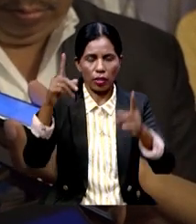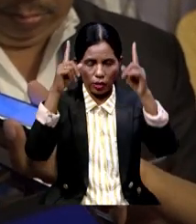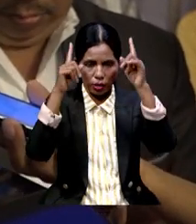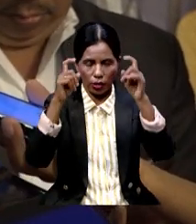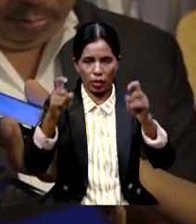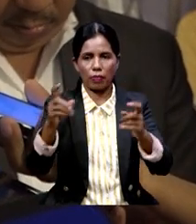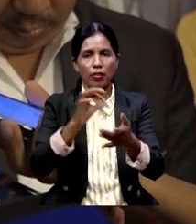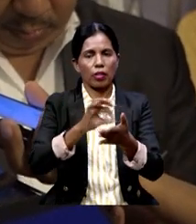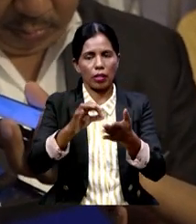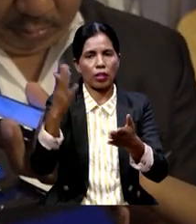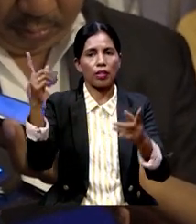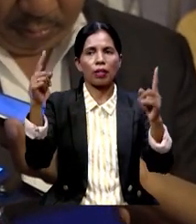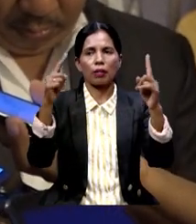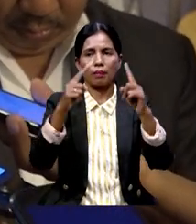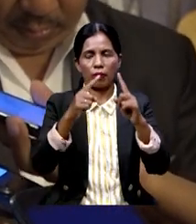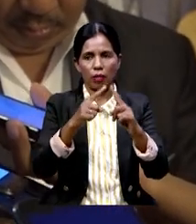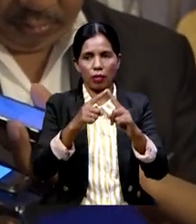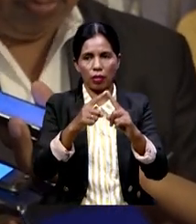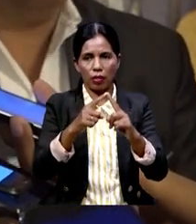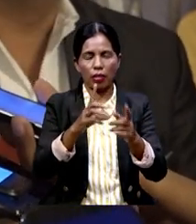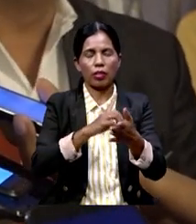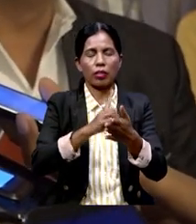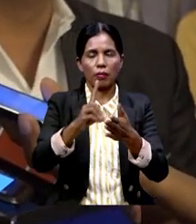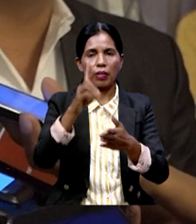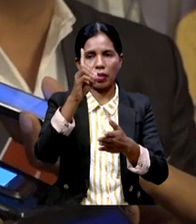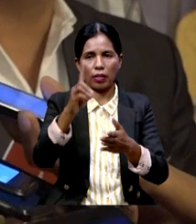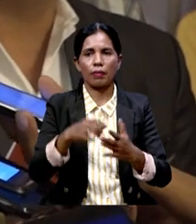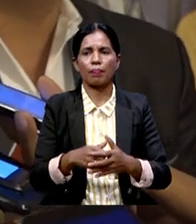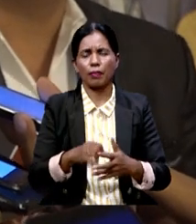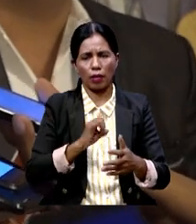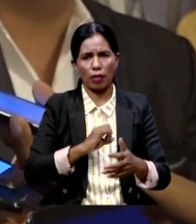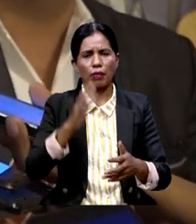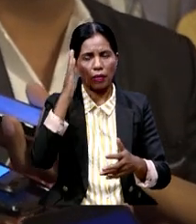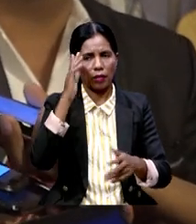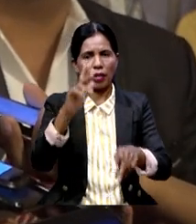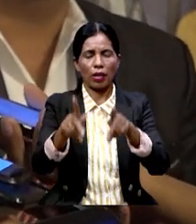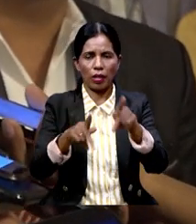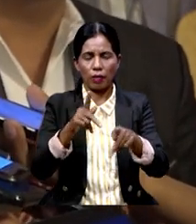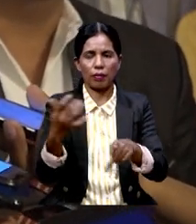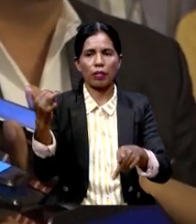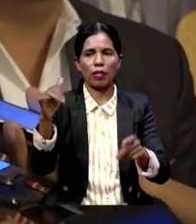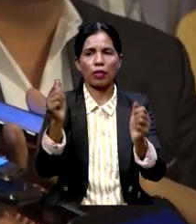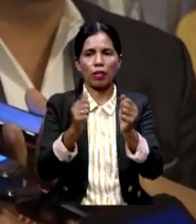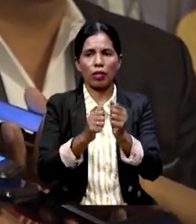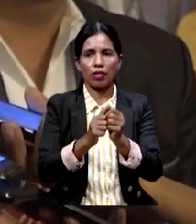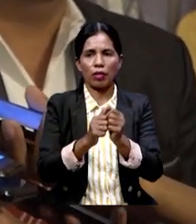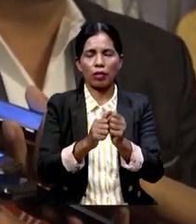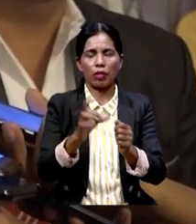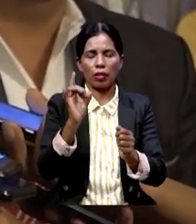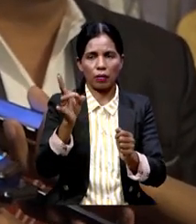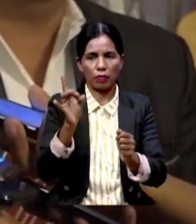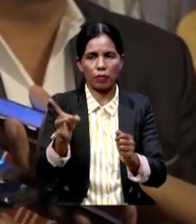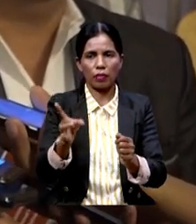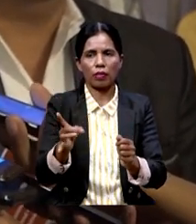escrita, ba, semana ida nelaram. Ha honuing, ema nebe maka, ho total 80 pessoas né,